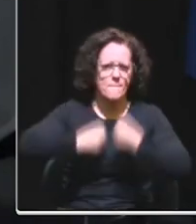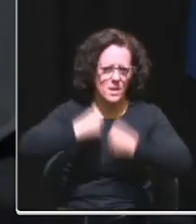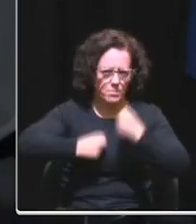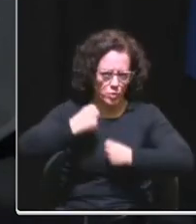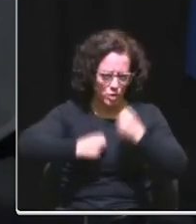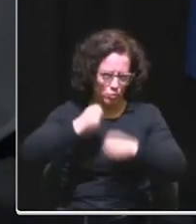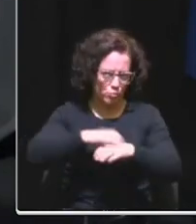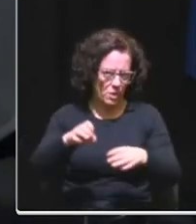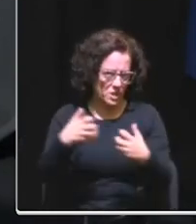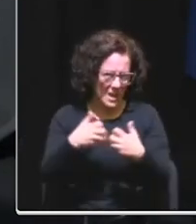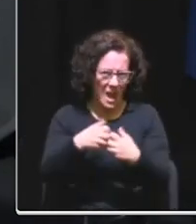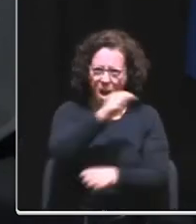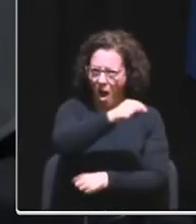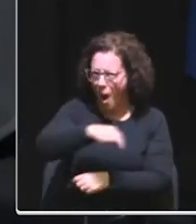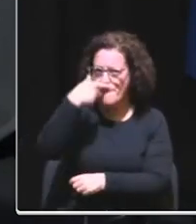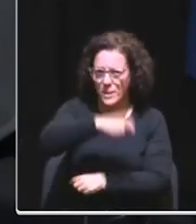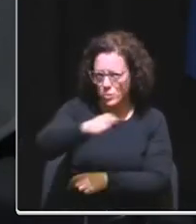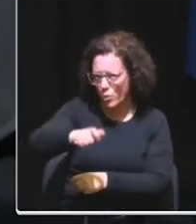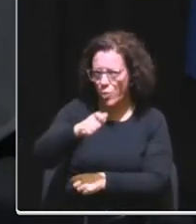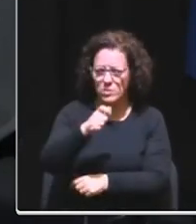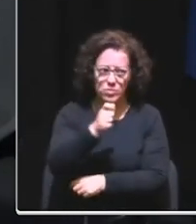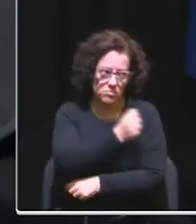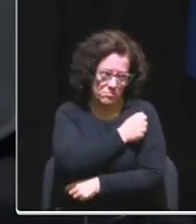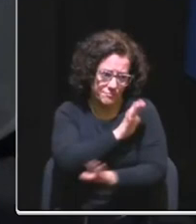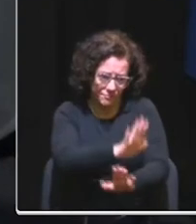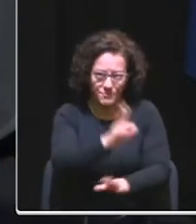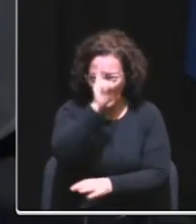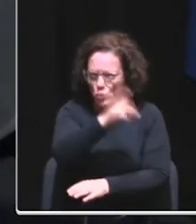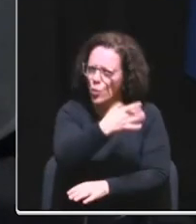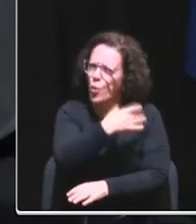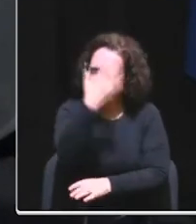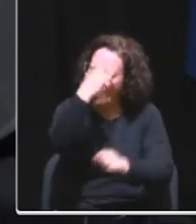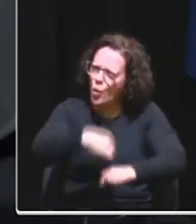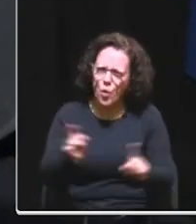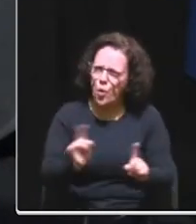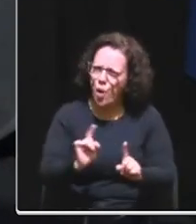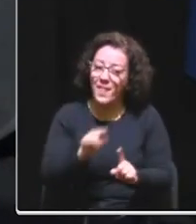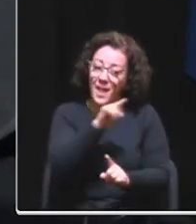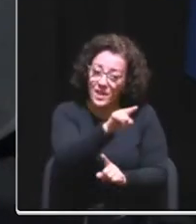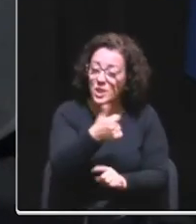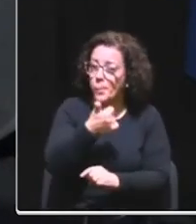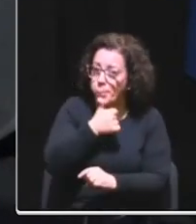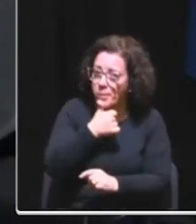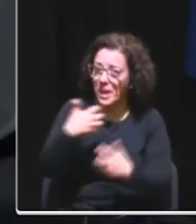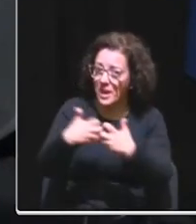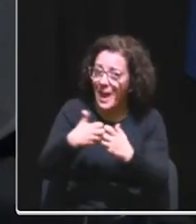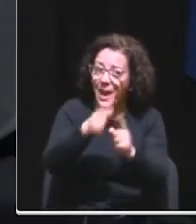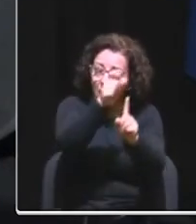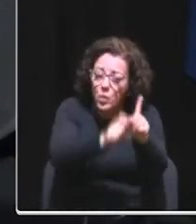muita gente na Rússia que também não é favorável a esta guerra. É uma guerra que é do regime de Putin e que é do Sr. Putin